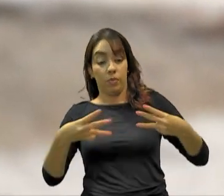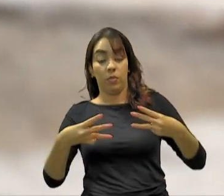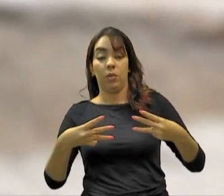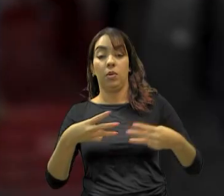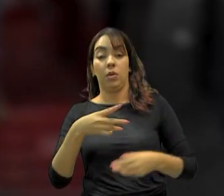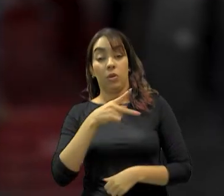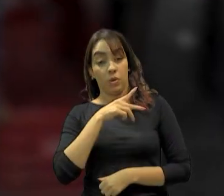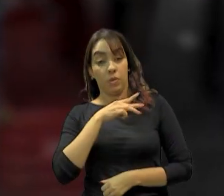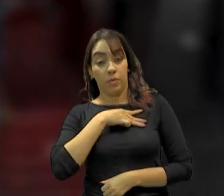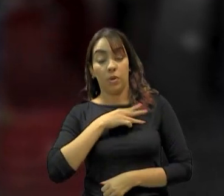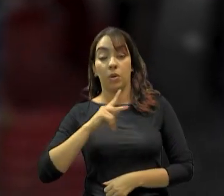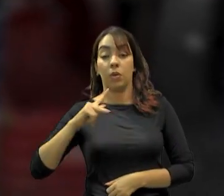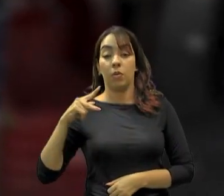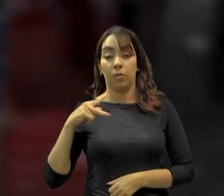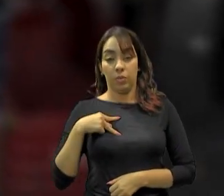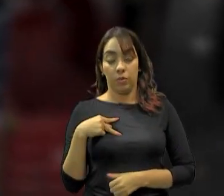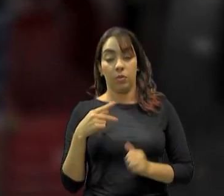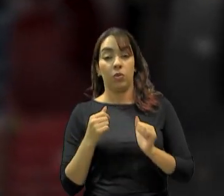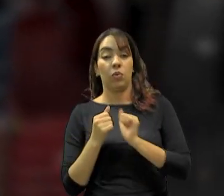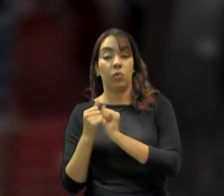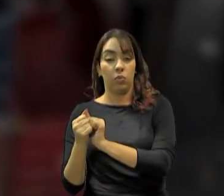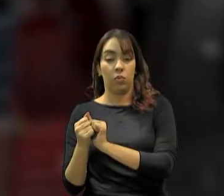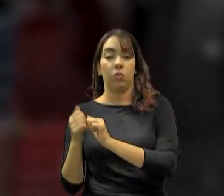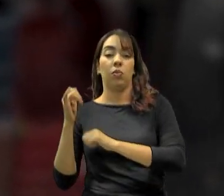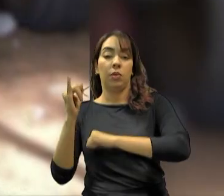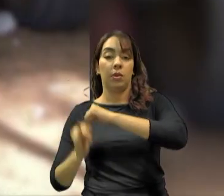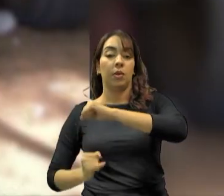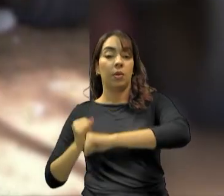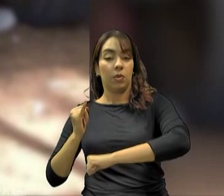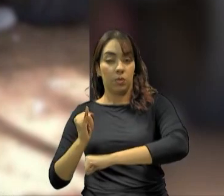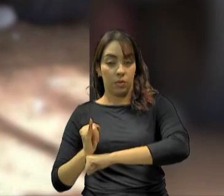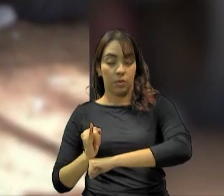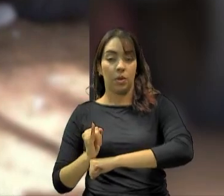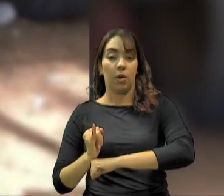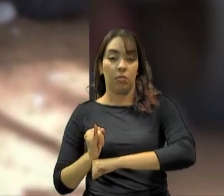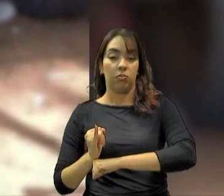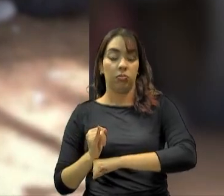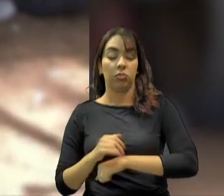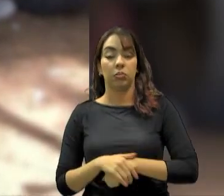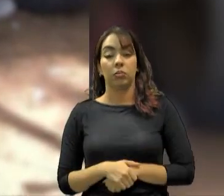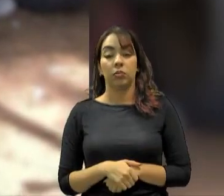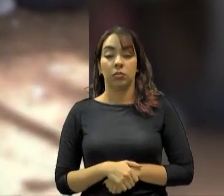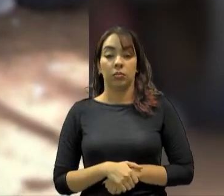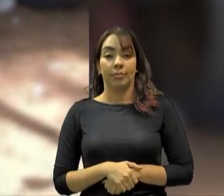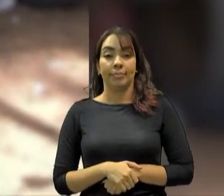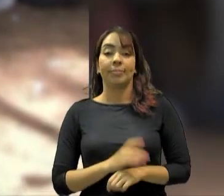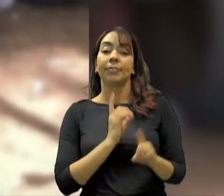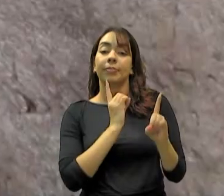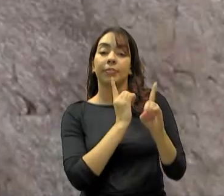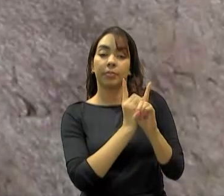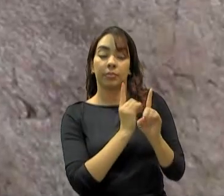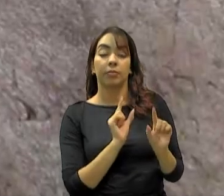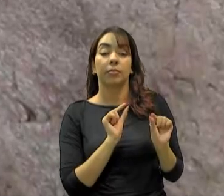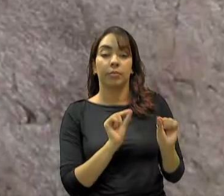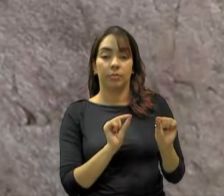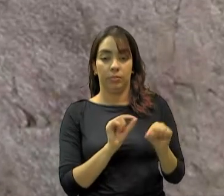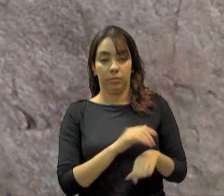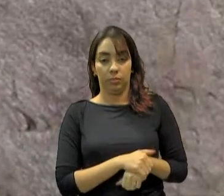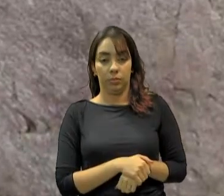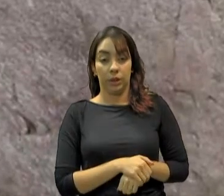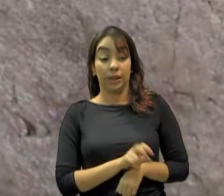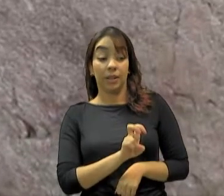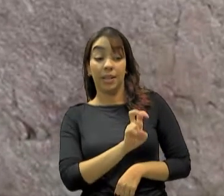Trabalho e da organização internacional do trabalho no Brasil revelam que em média cinco adolescentes são vítimas de